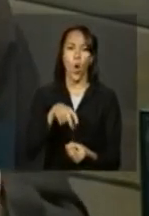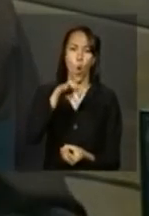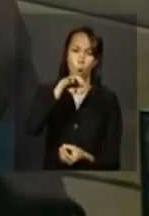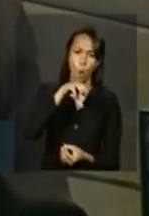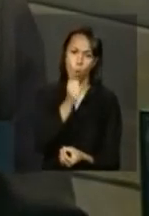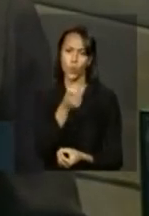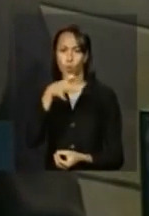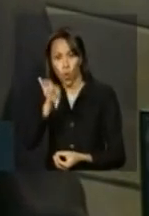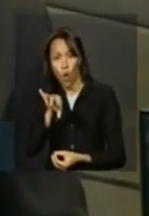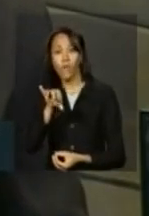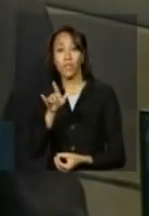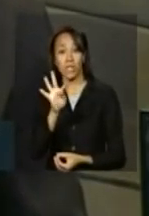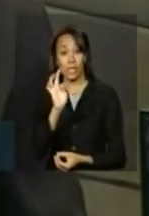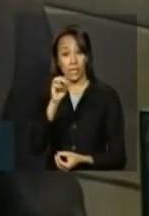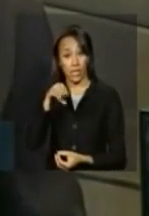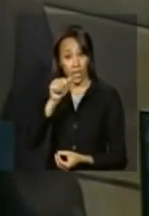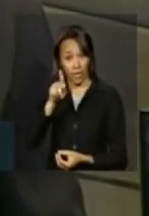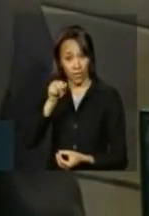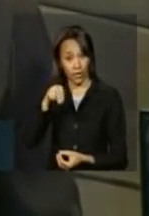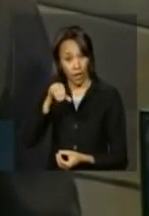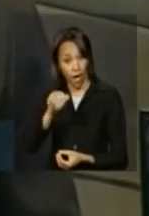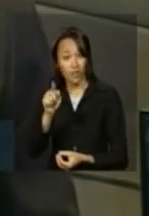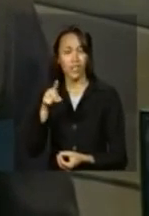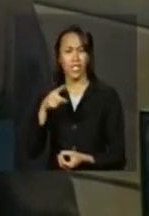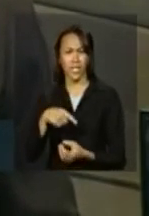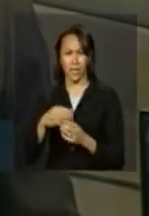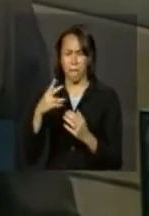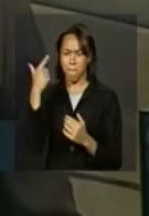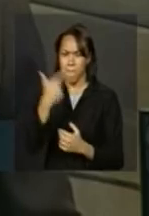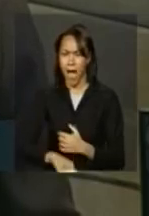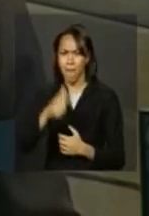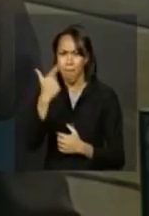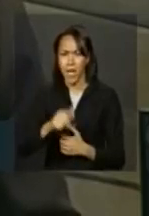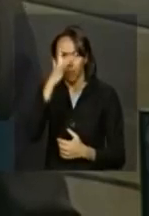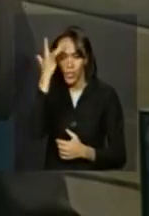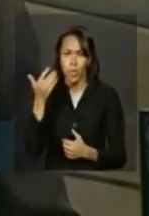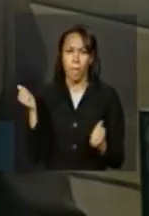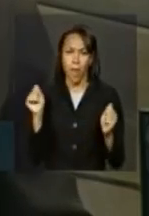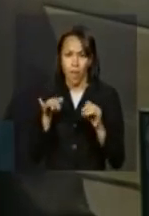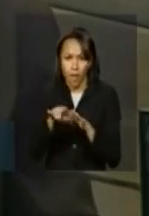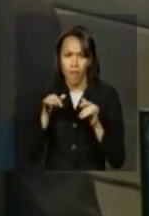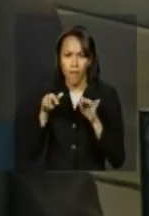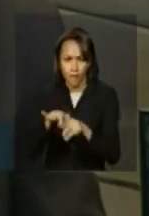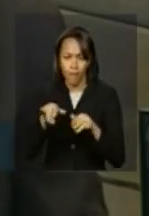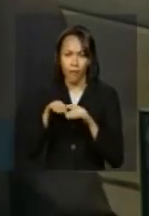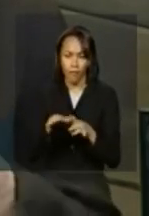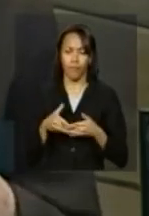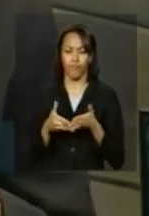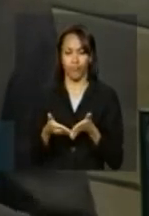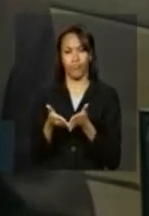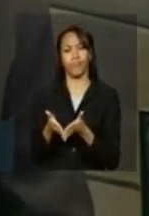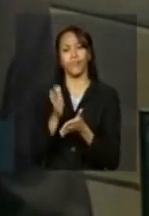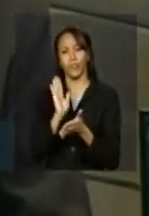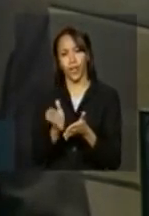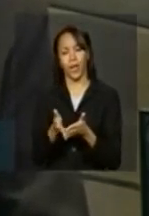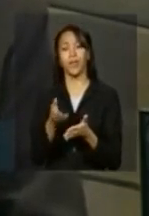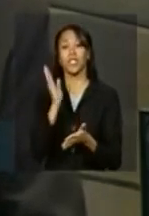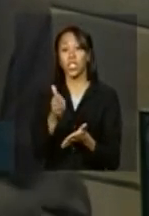terminais que aumentaram em 8 milhões de passageiros a capacidade dos nossos aeroportos e